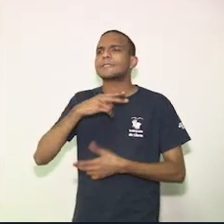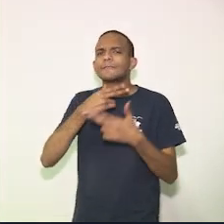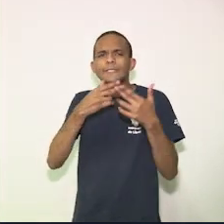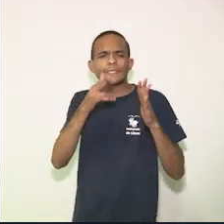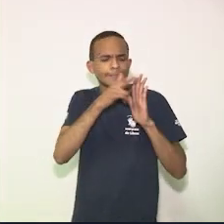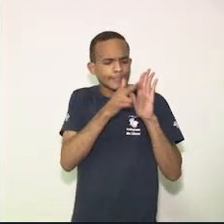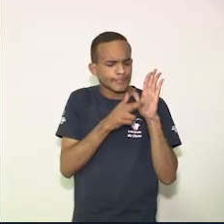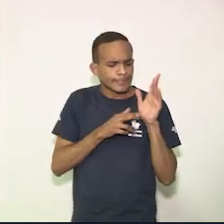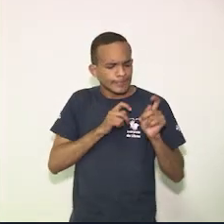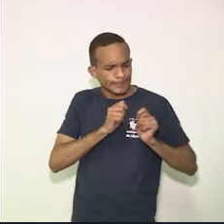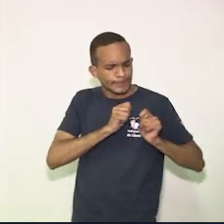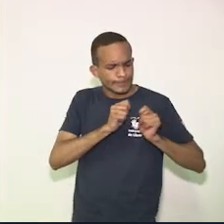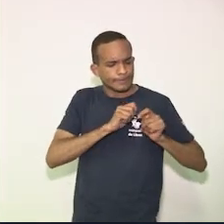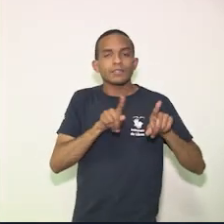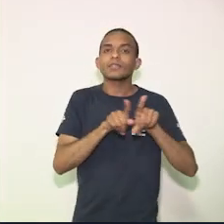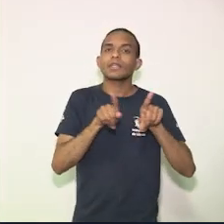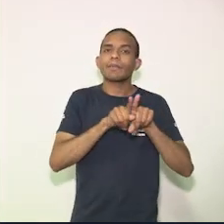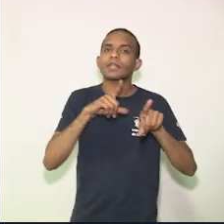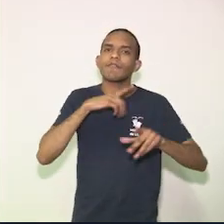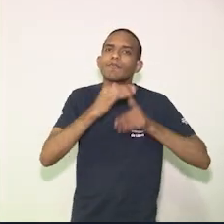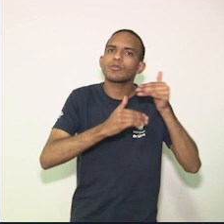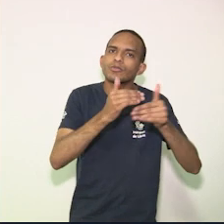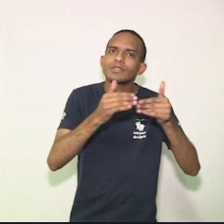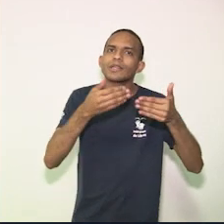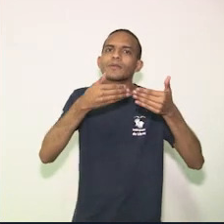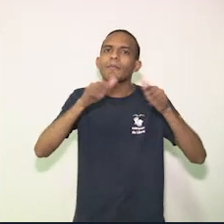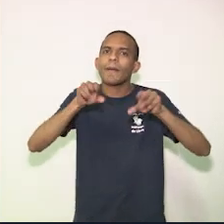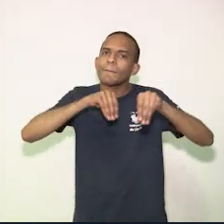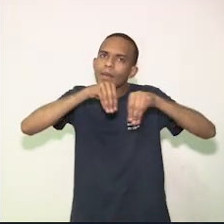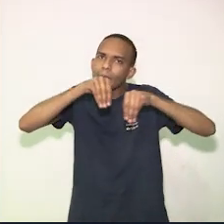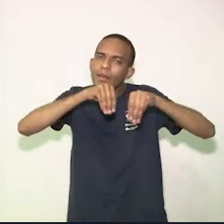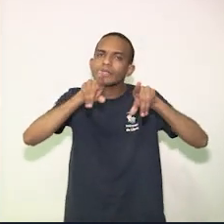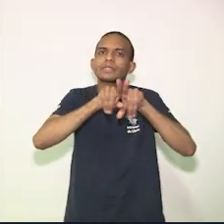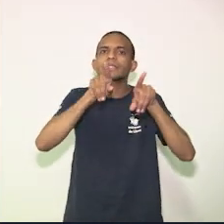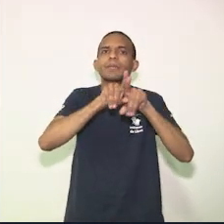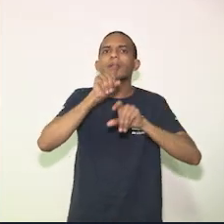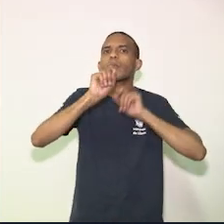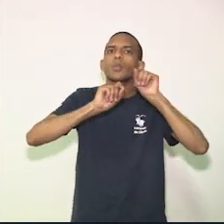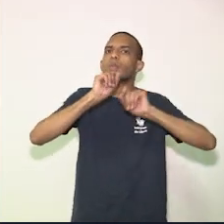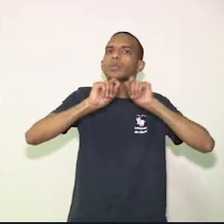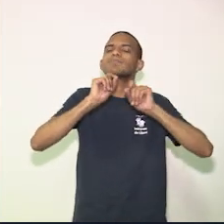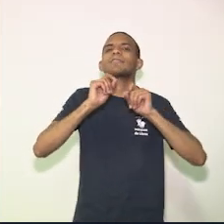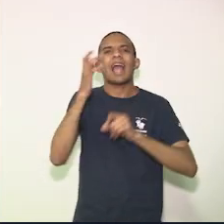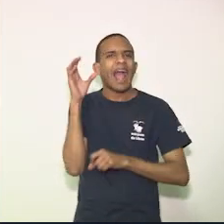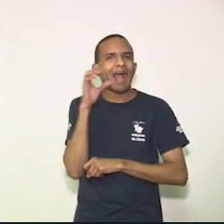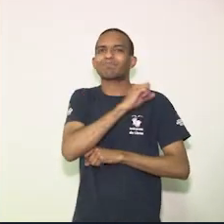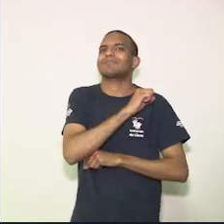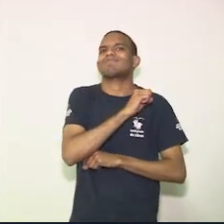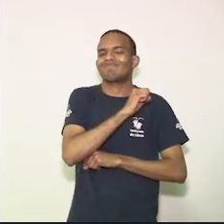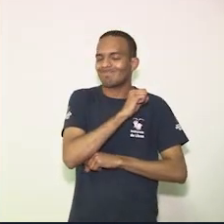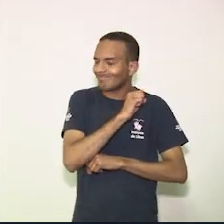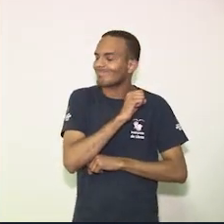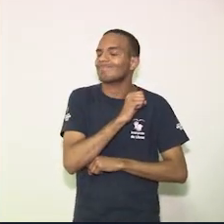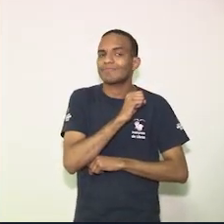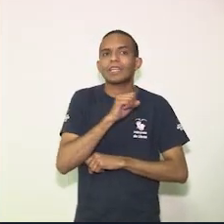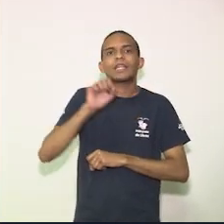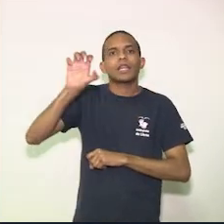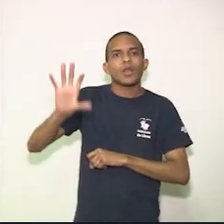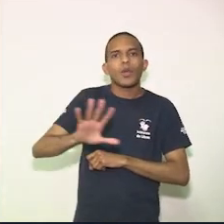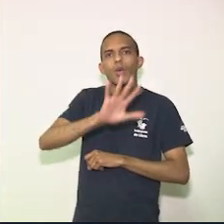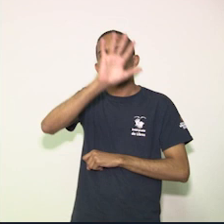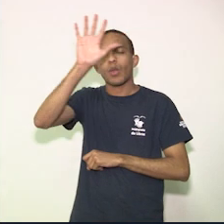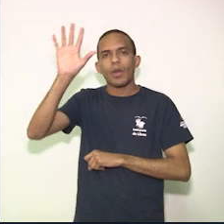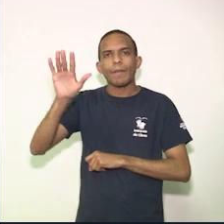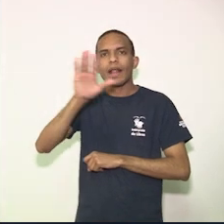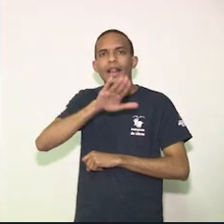de controle, mas também o processo de flexibilização também foi muito rápido. Na Europa,